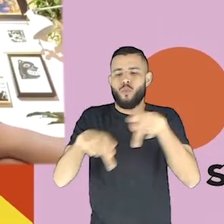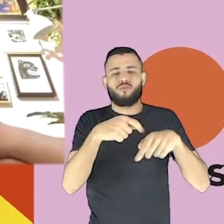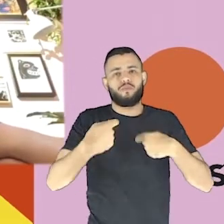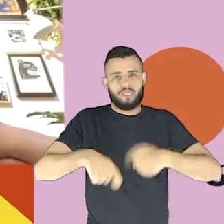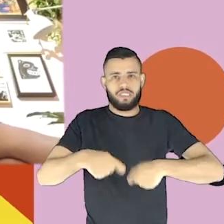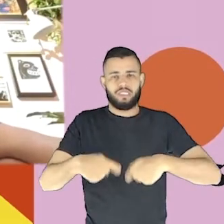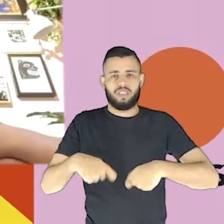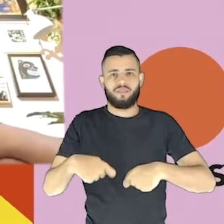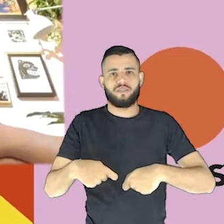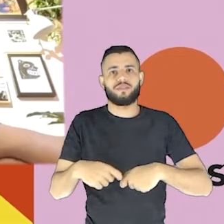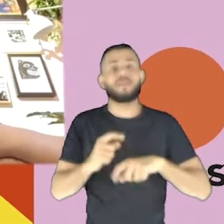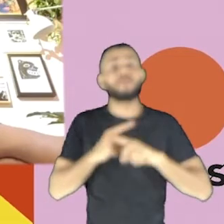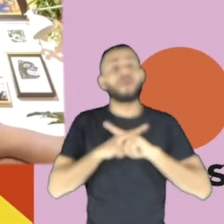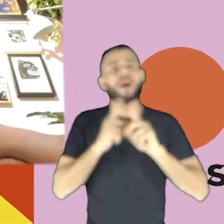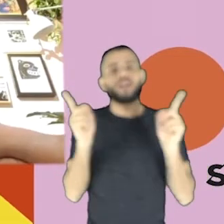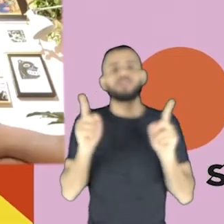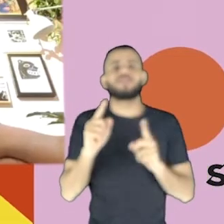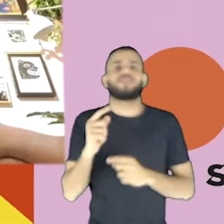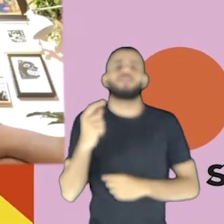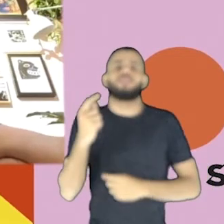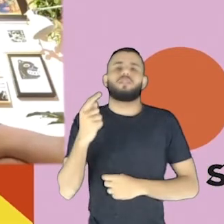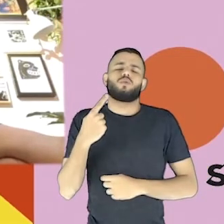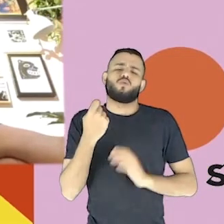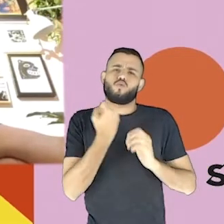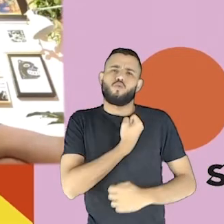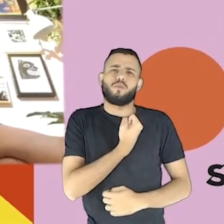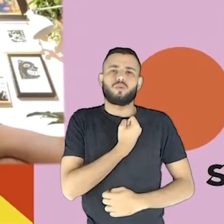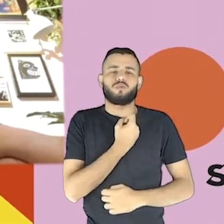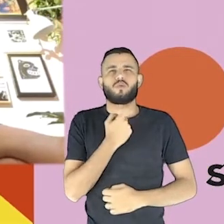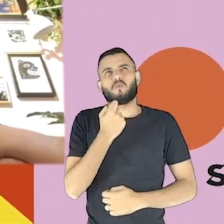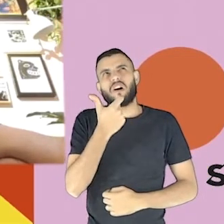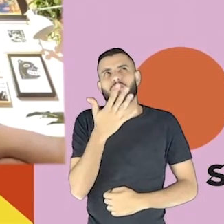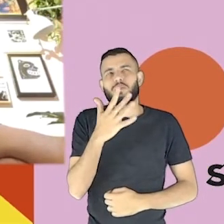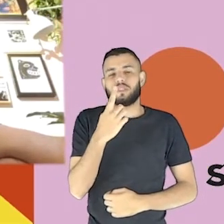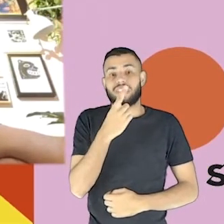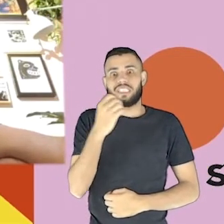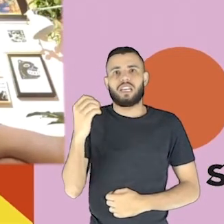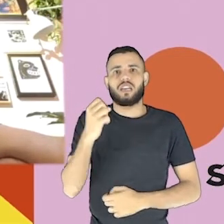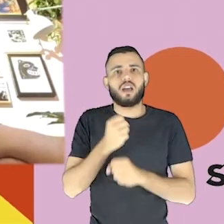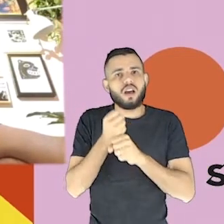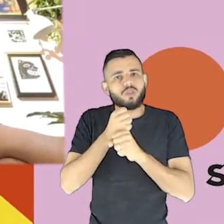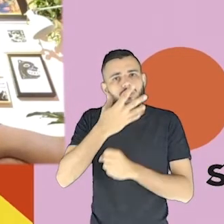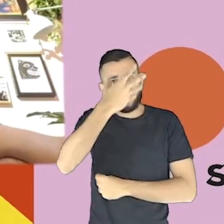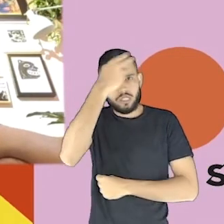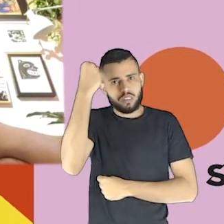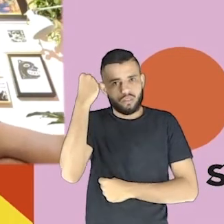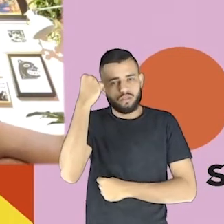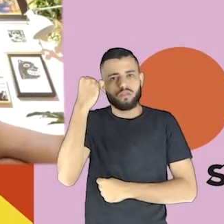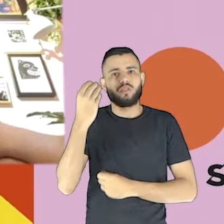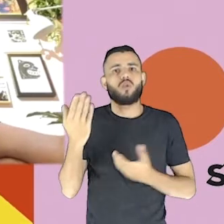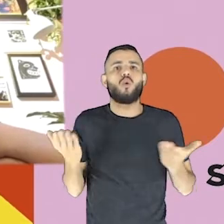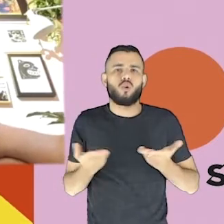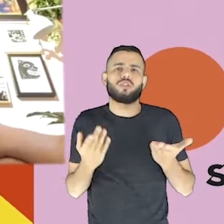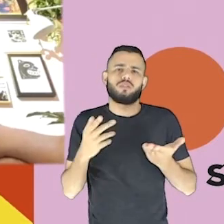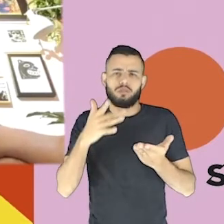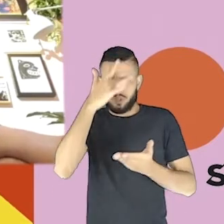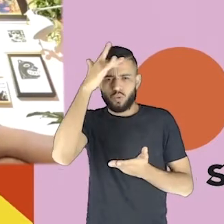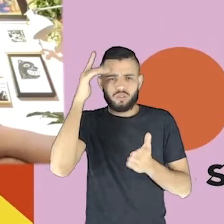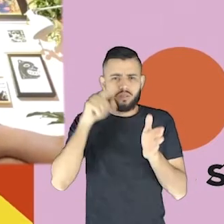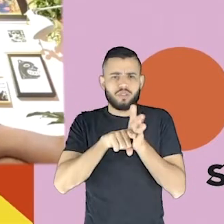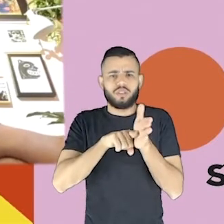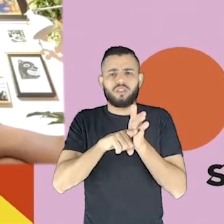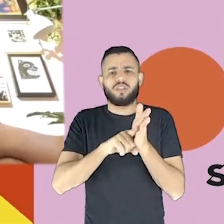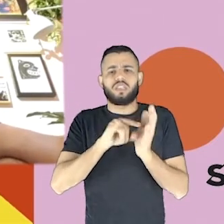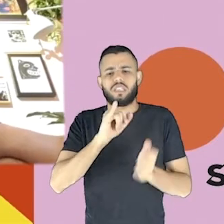precisava. Mesmo assim, o índice foi esquecido por mais de 100 anos. Ele trouxe esse índice à tona, o índice de massa